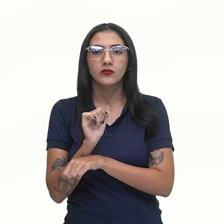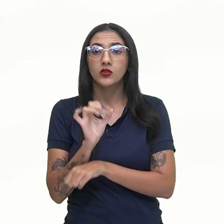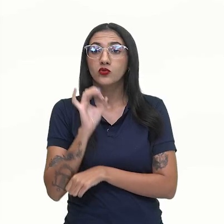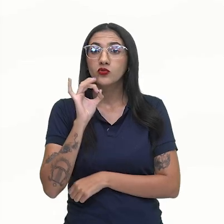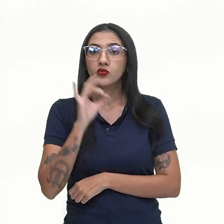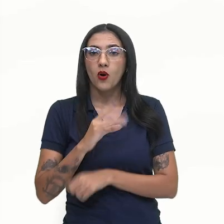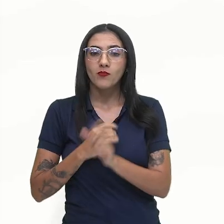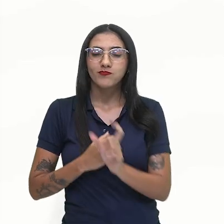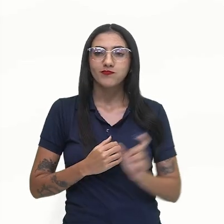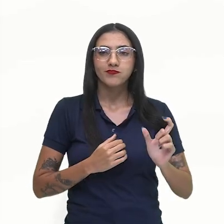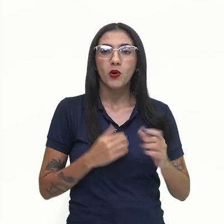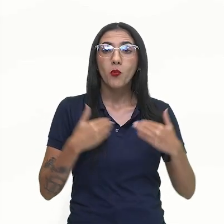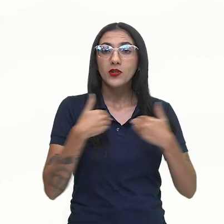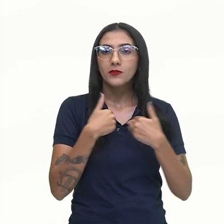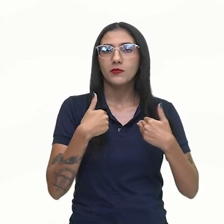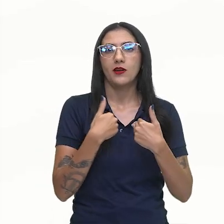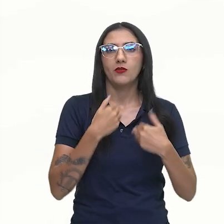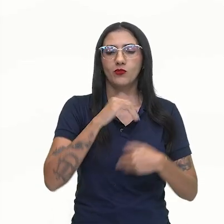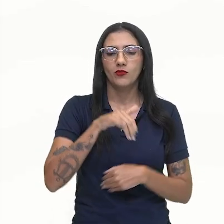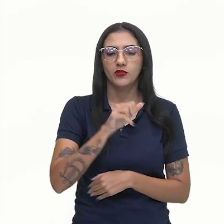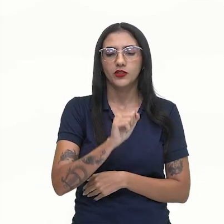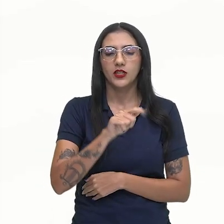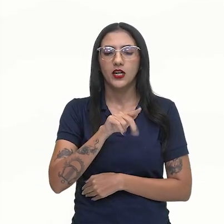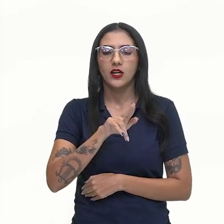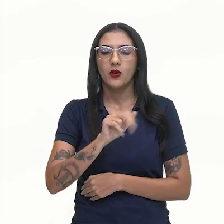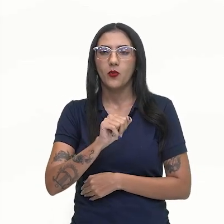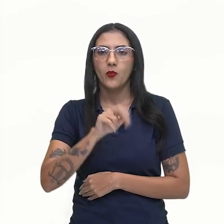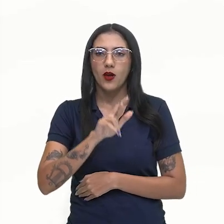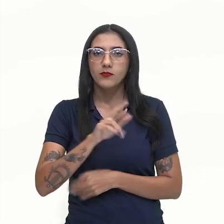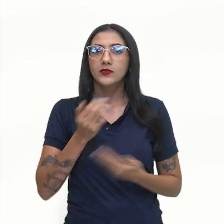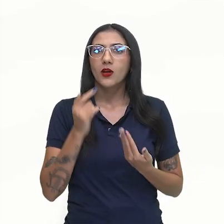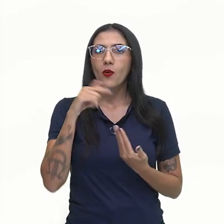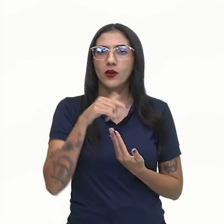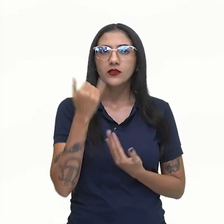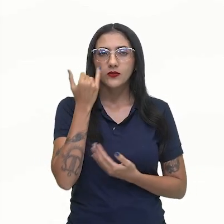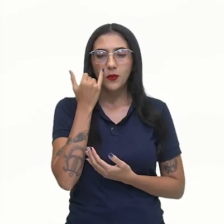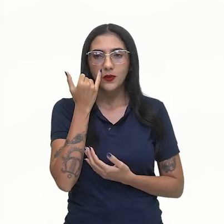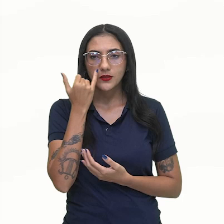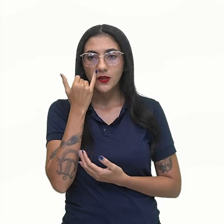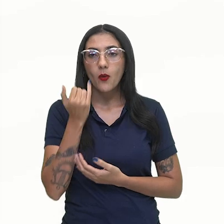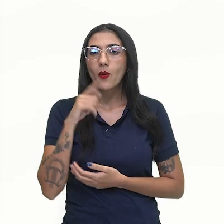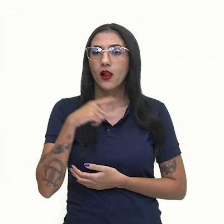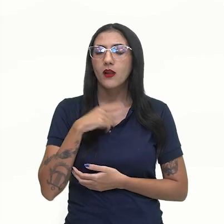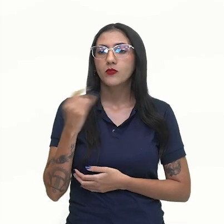o Jaguar animal, tá bom? Então, essa informação também é importante. Você vai colocar